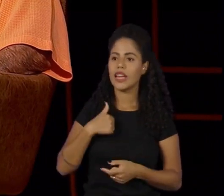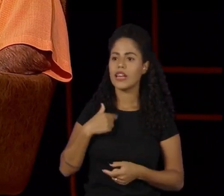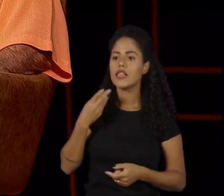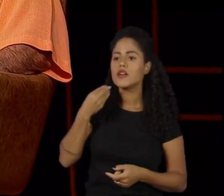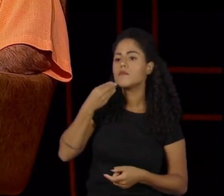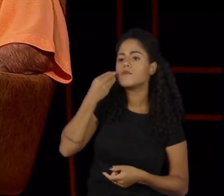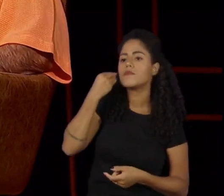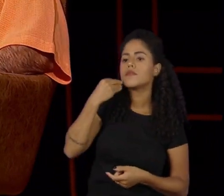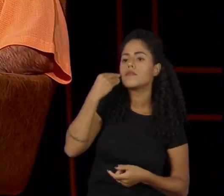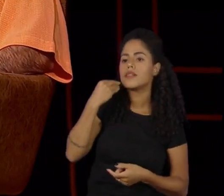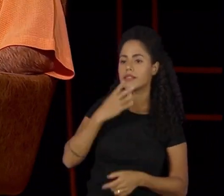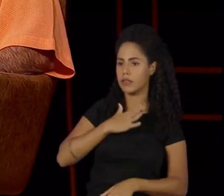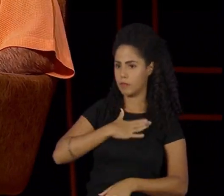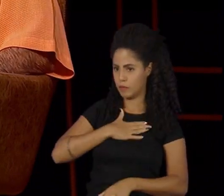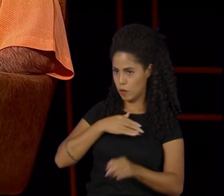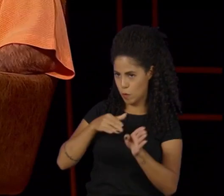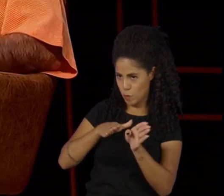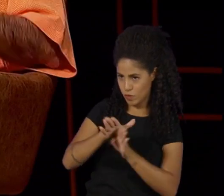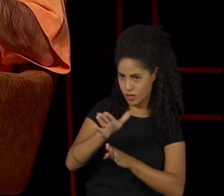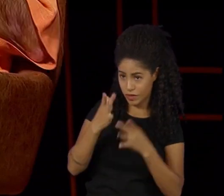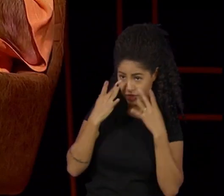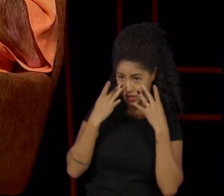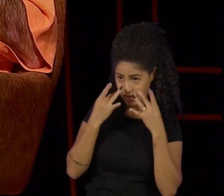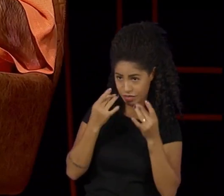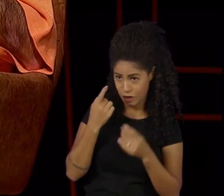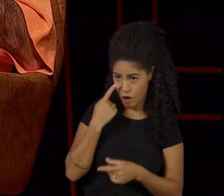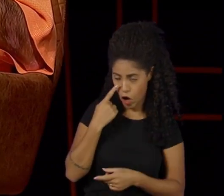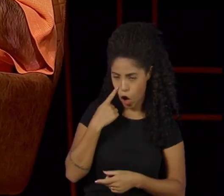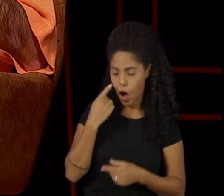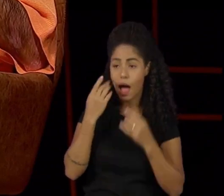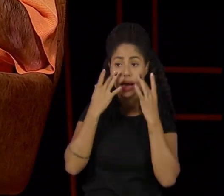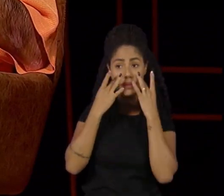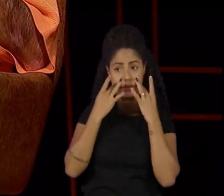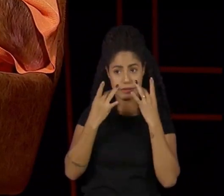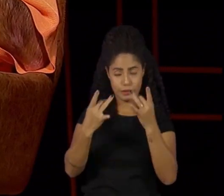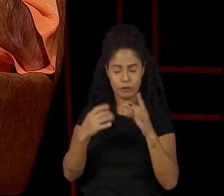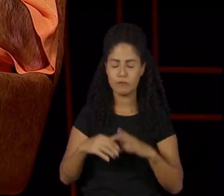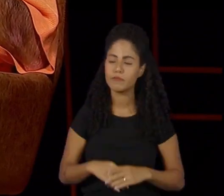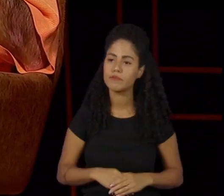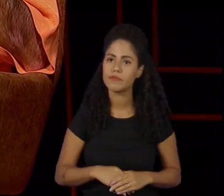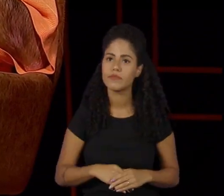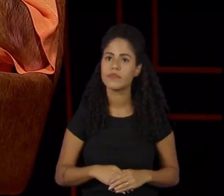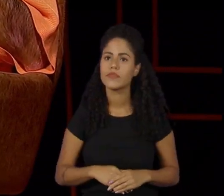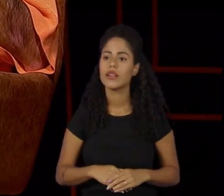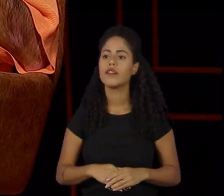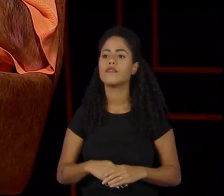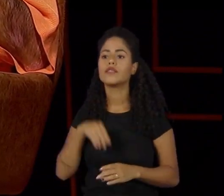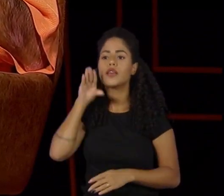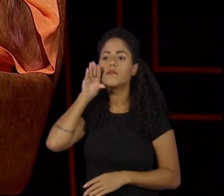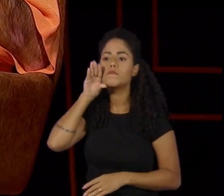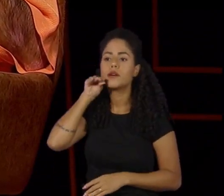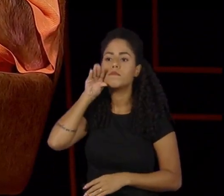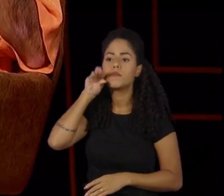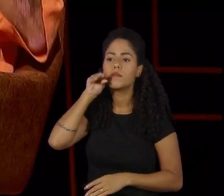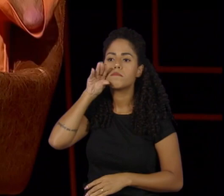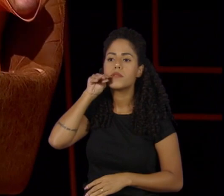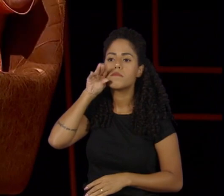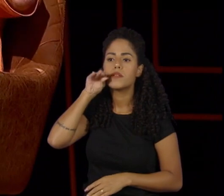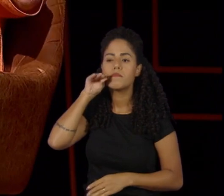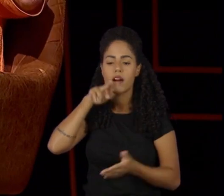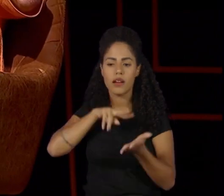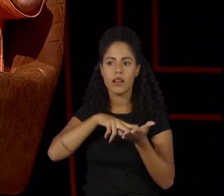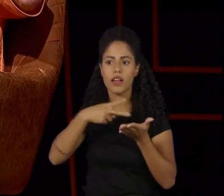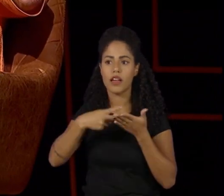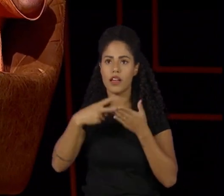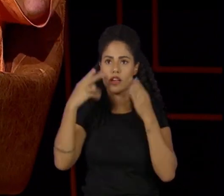experiência, ao meu conselho. Presta atenção. Tem que prestar muita atenção. Porque aí você faz a dublagem, é complicado, porque você tem o